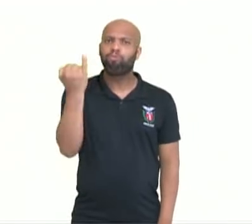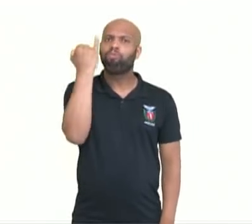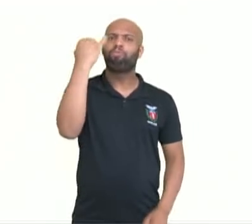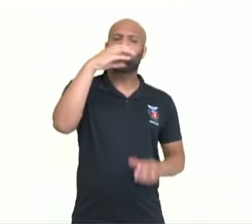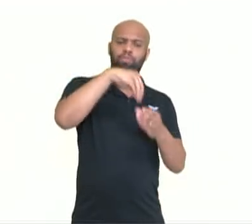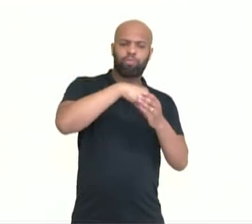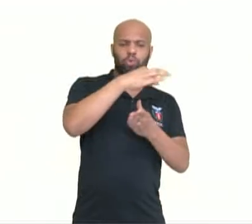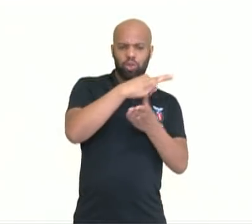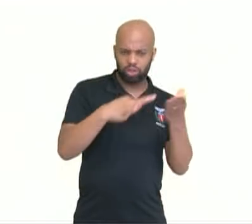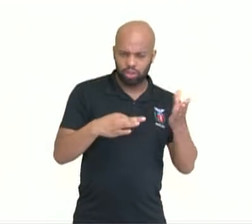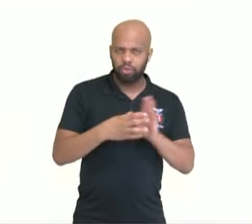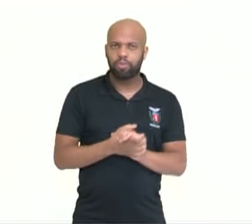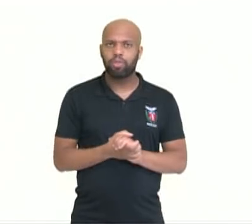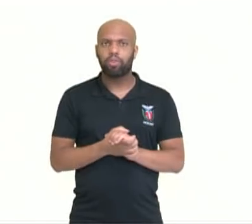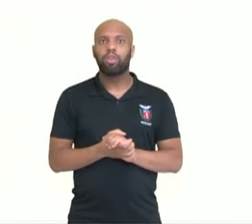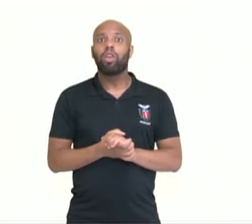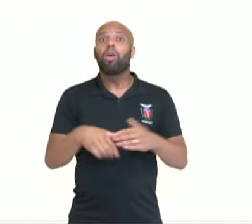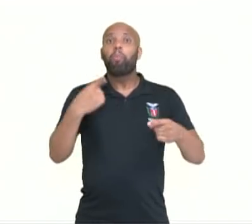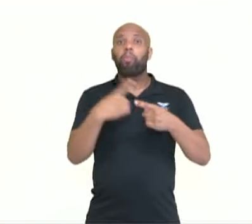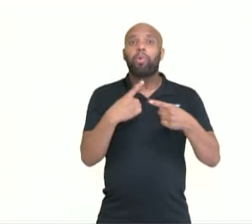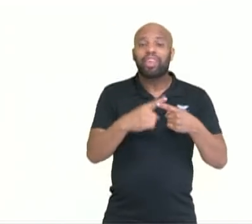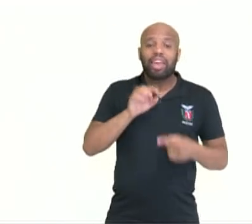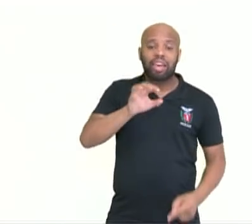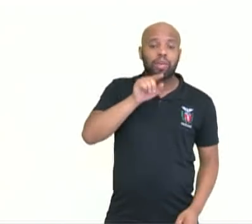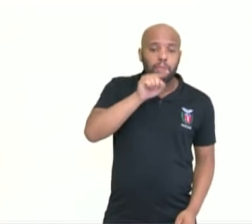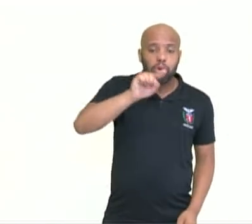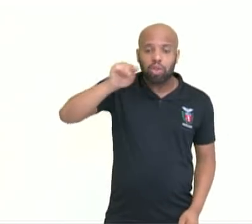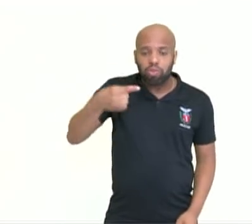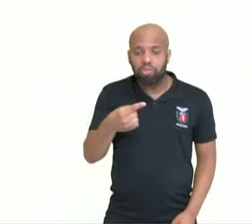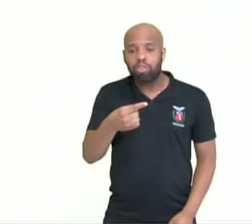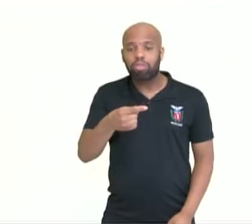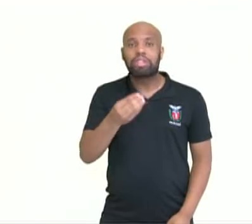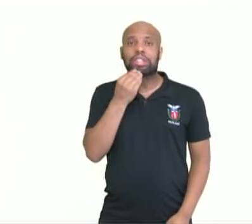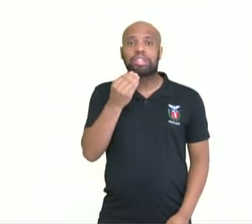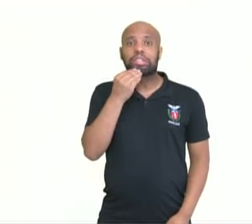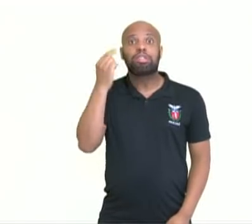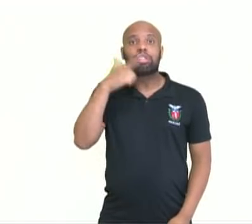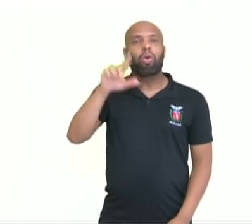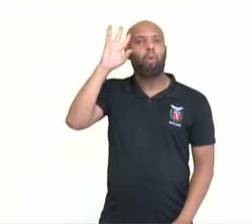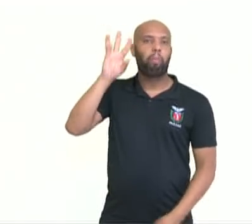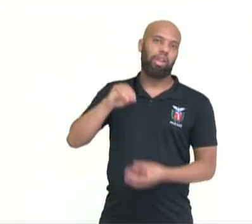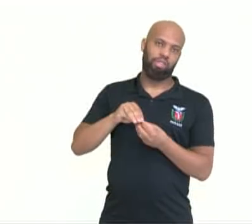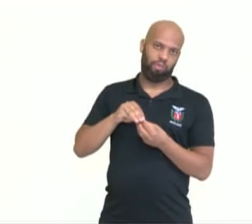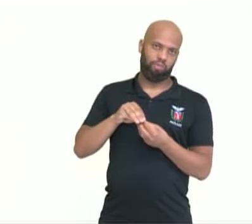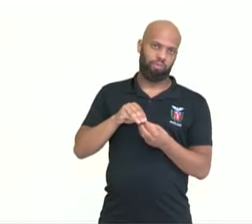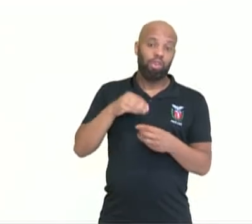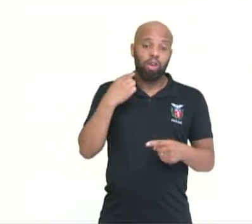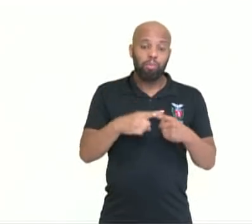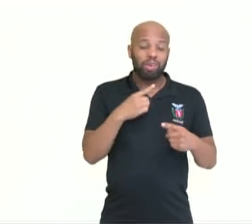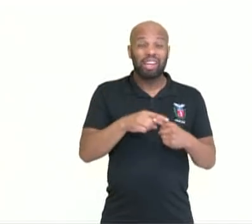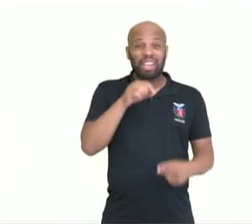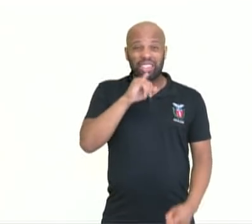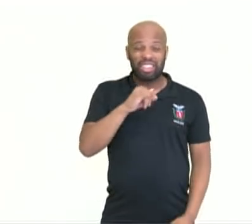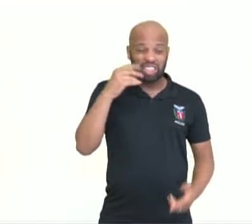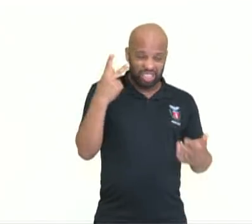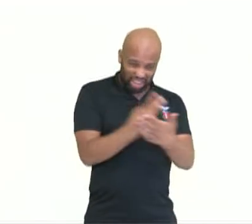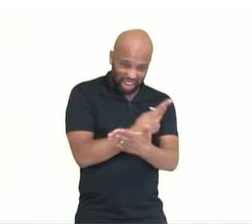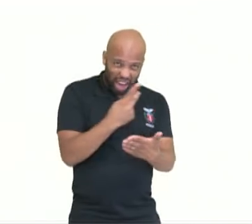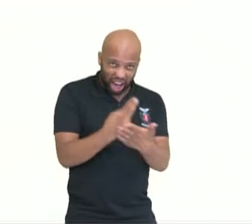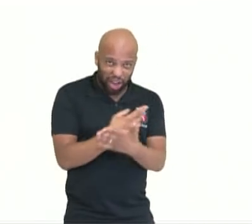texto. São eles que oportunizam a compreensão, pois se eles não forem